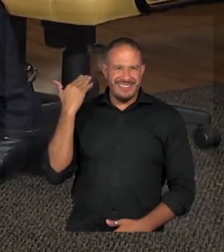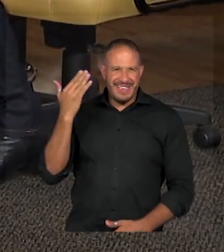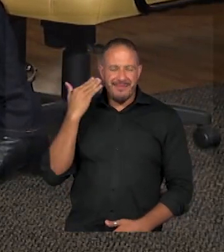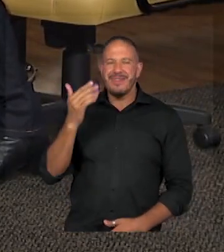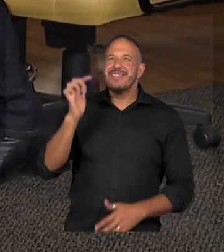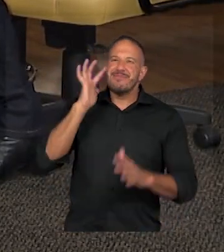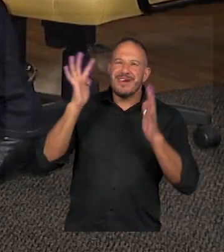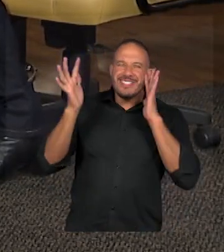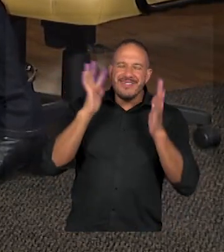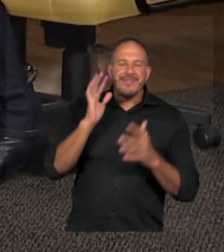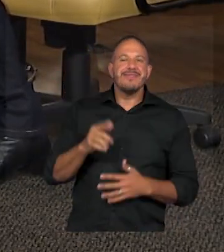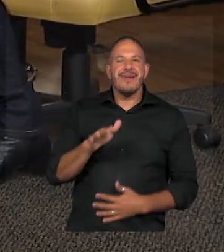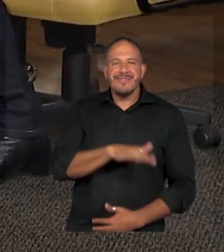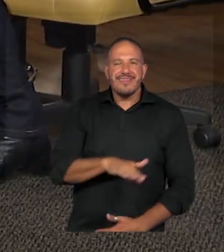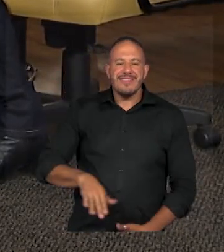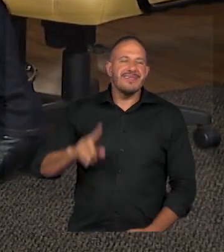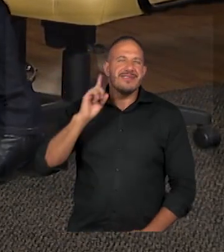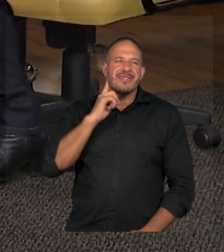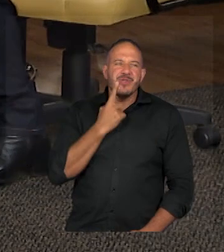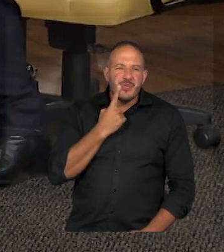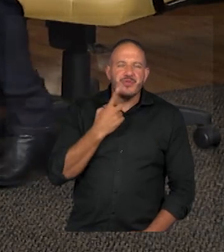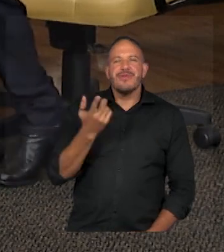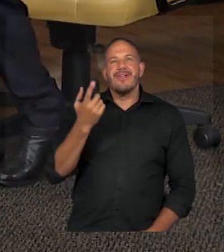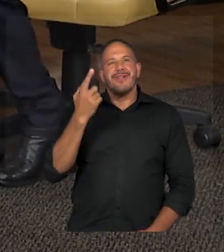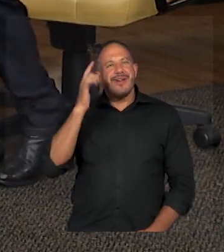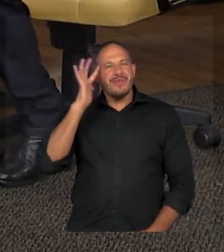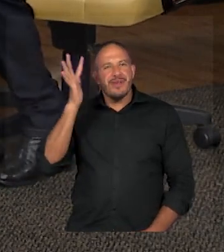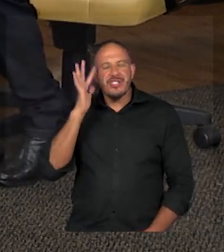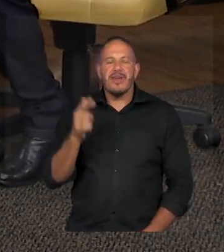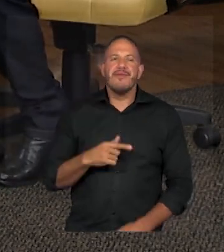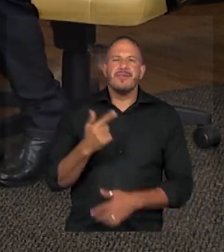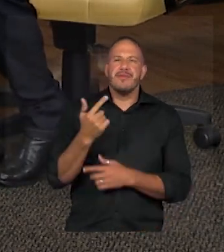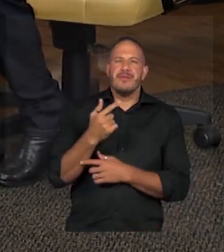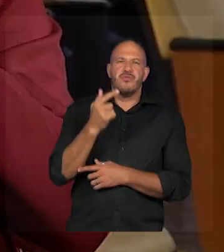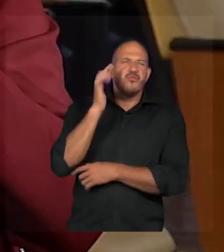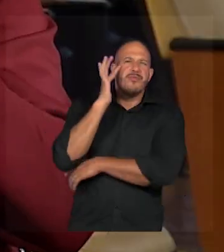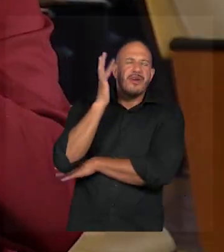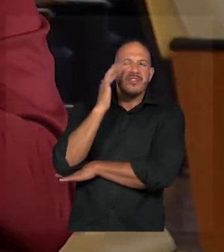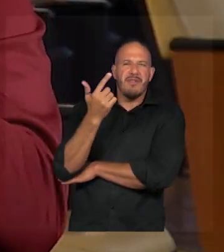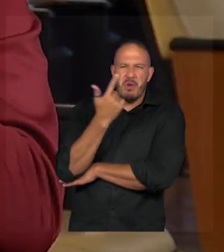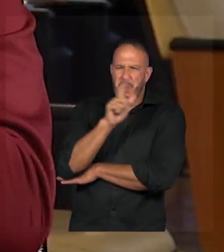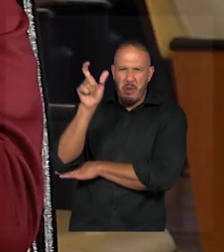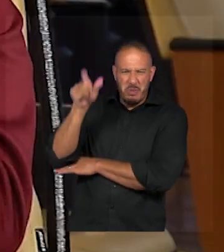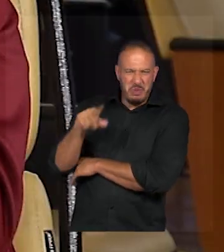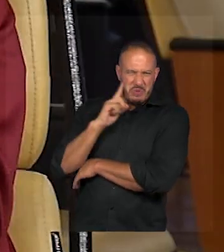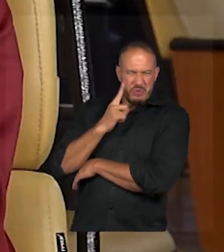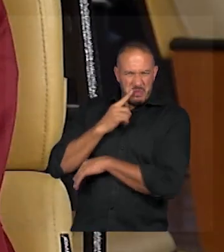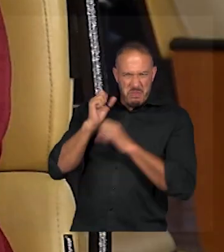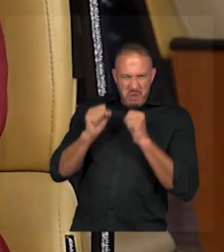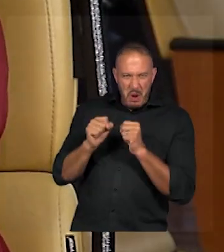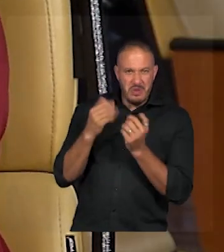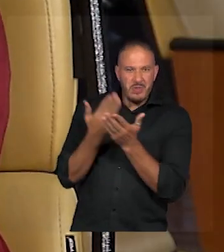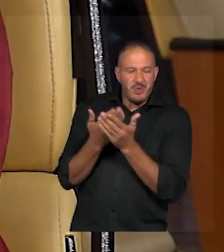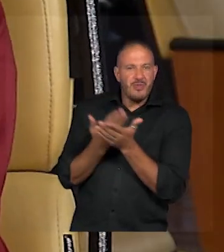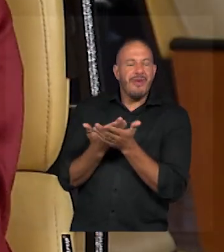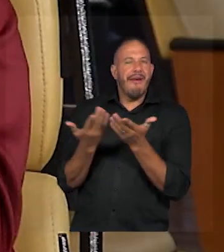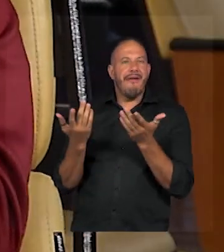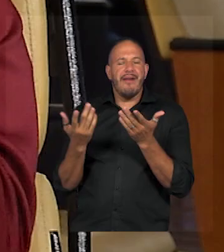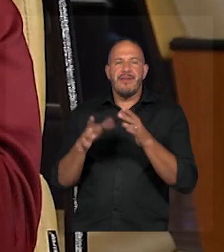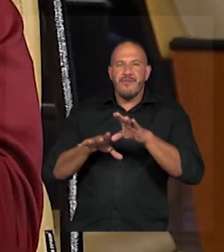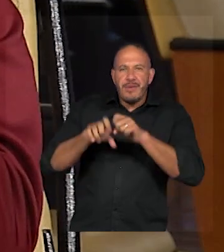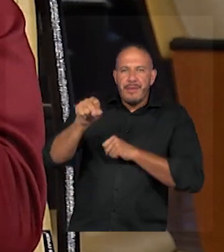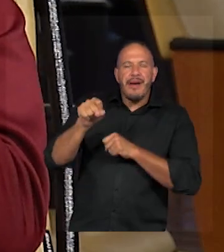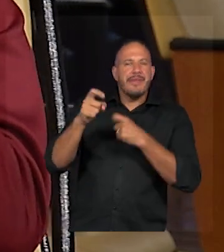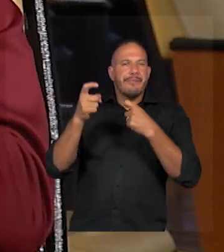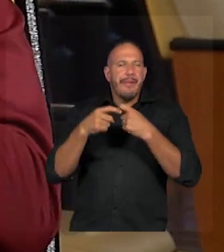imaginário deles, as crianças surdas não sabiam que existiam outros surdos que podem estudar, ser médicos, doutores, podem ser